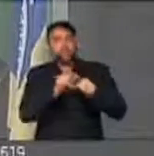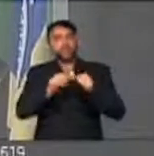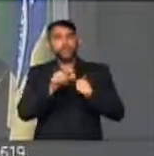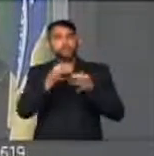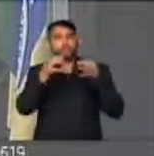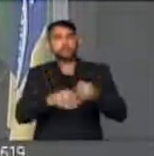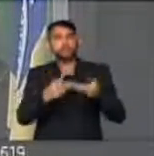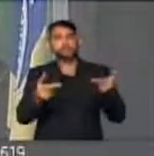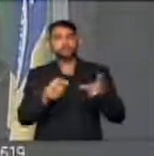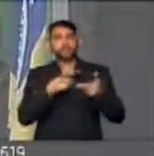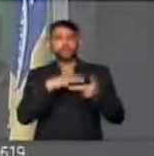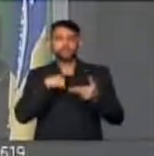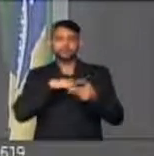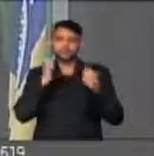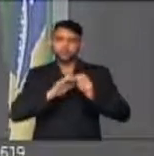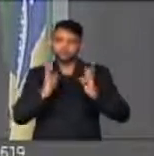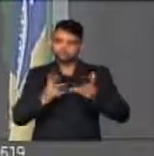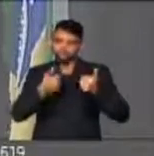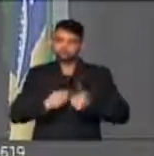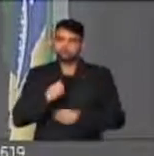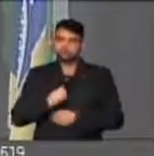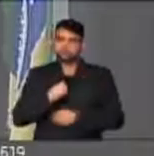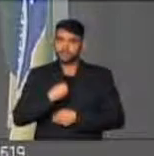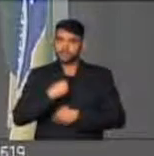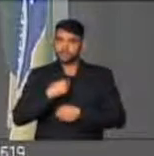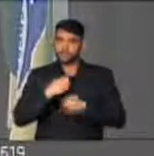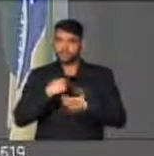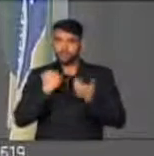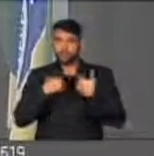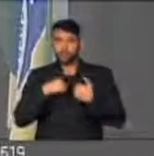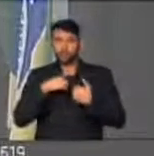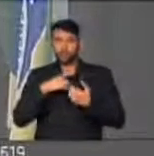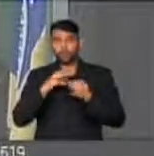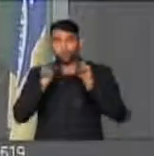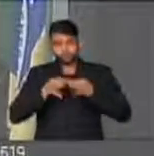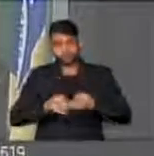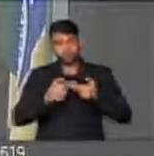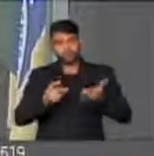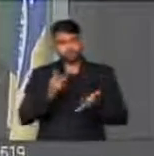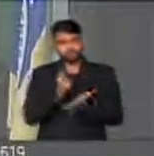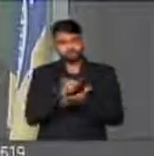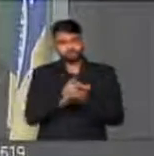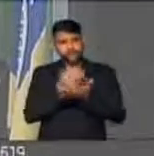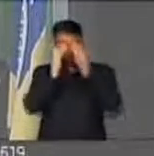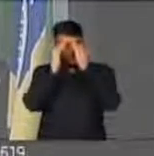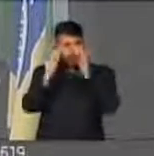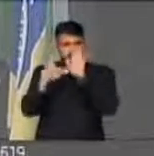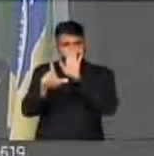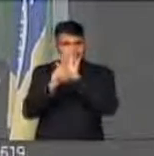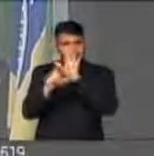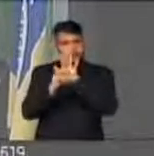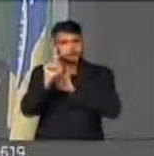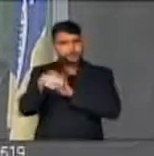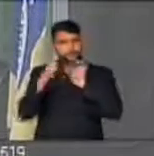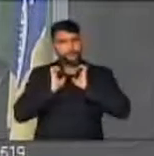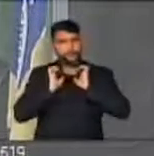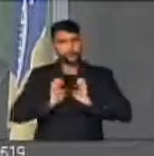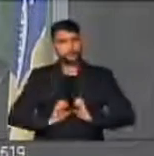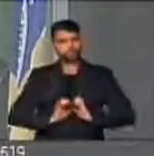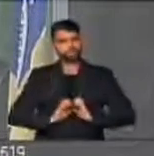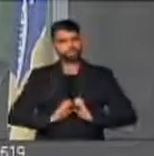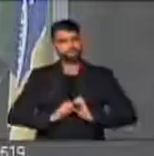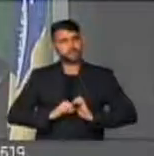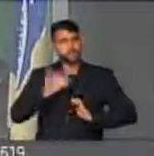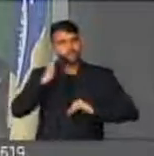em si uma qualidade. Ser honesto, ser probo, respeitar as leis e ser ético. É